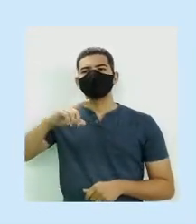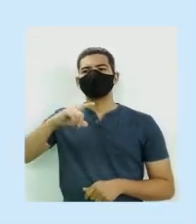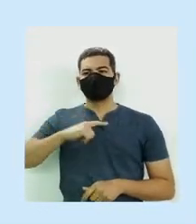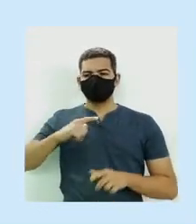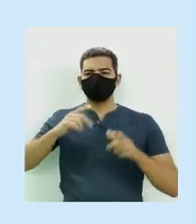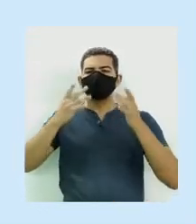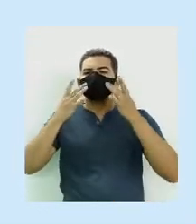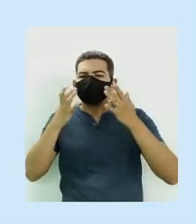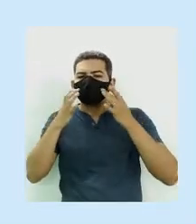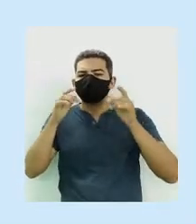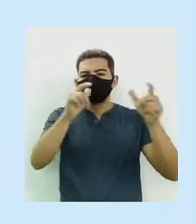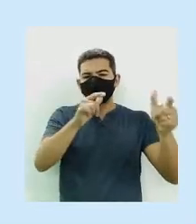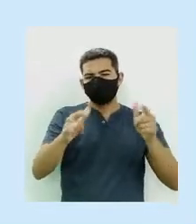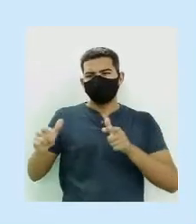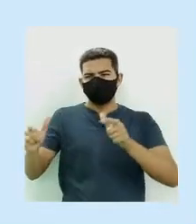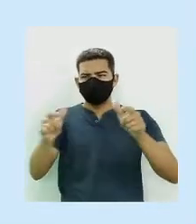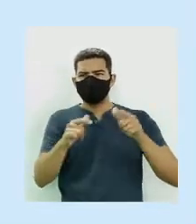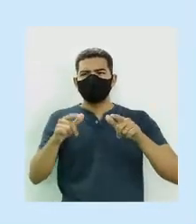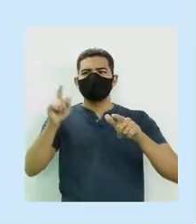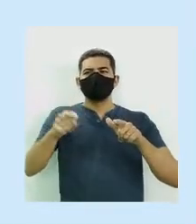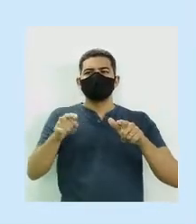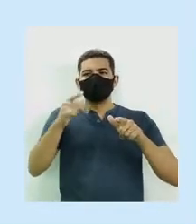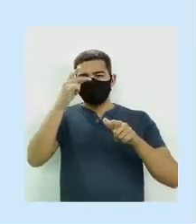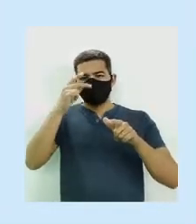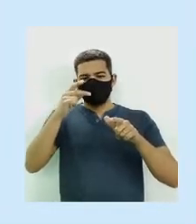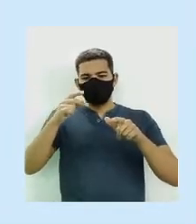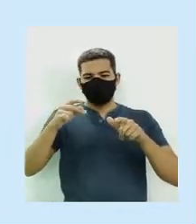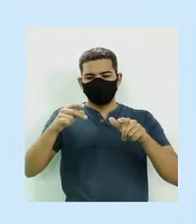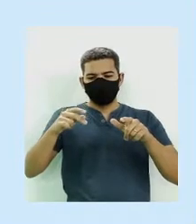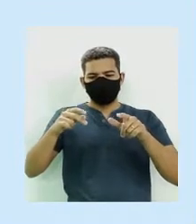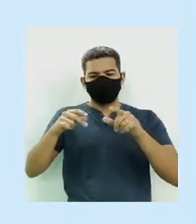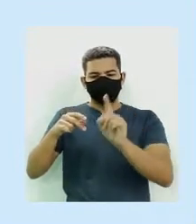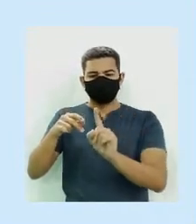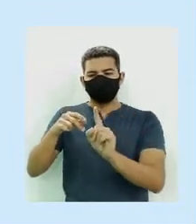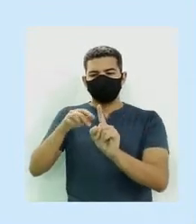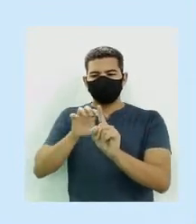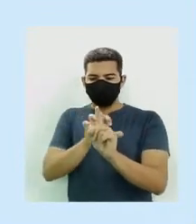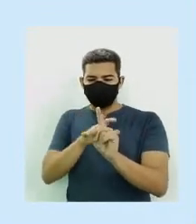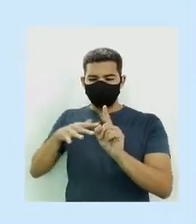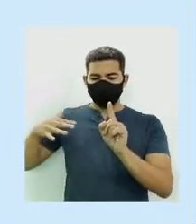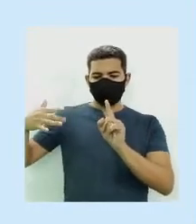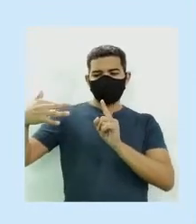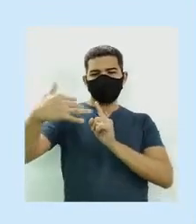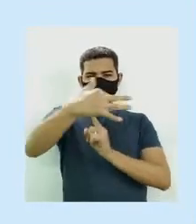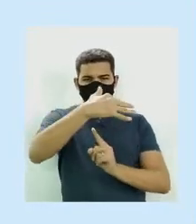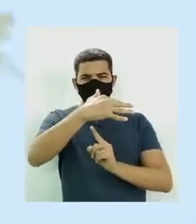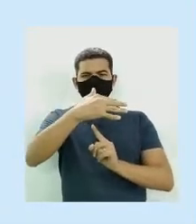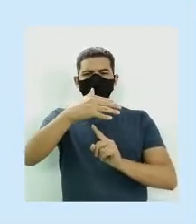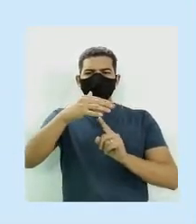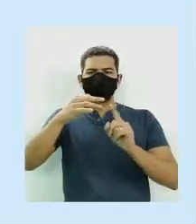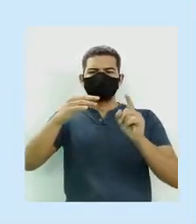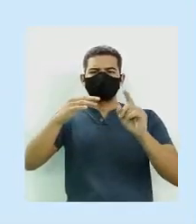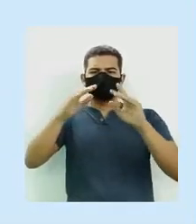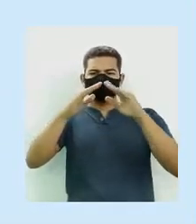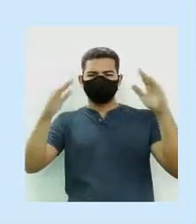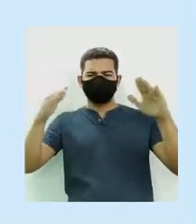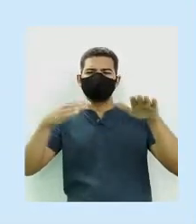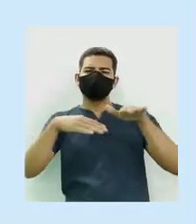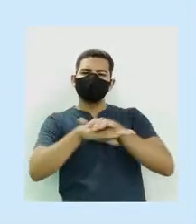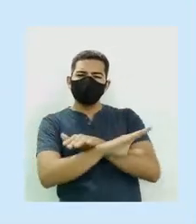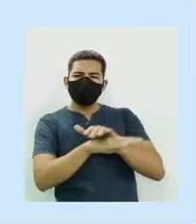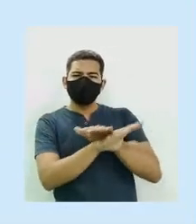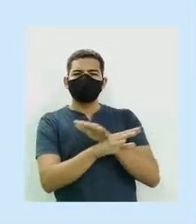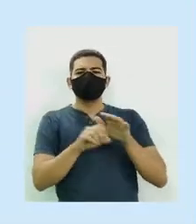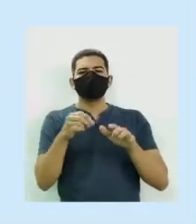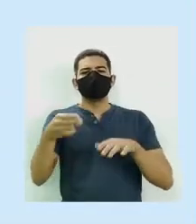apresentados geralmente em público abertos, em galpões, no meio da rua. Já nos Estados Unidos,